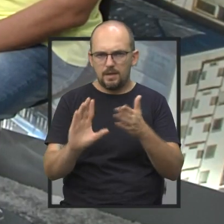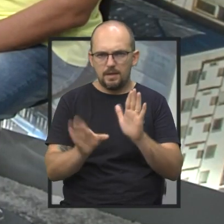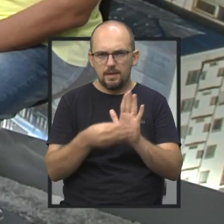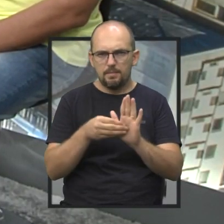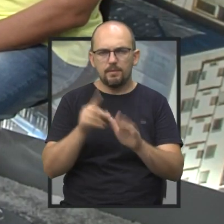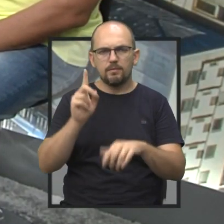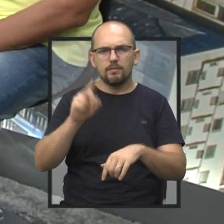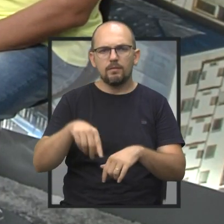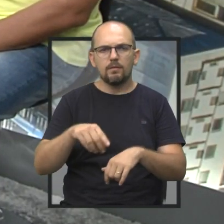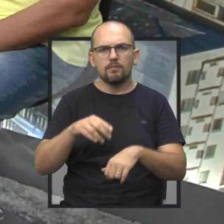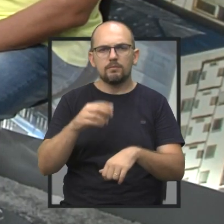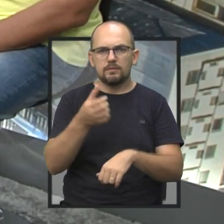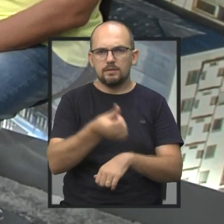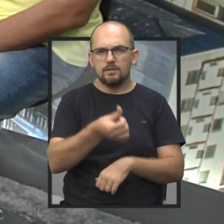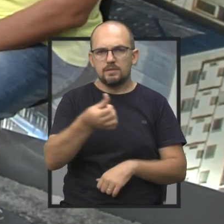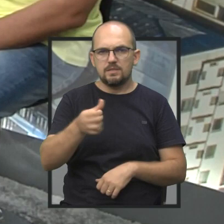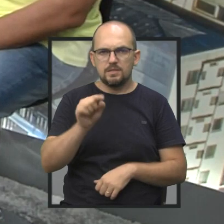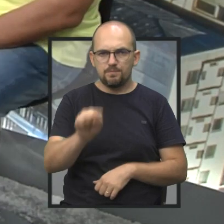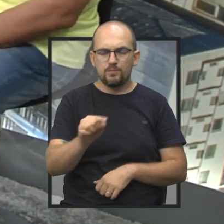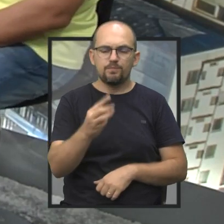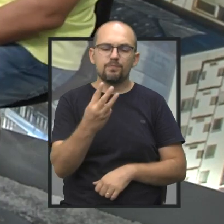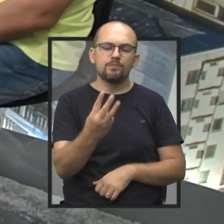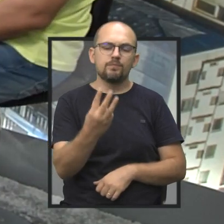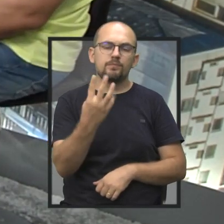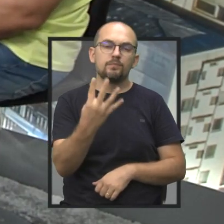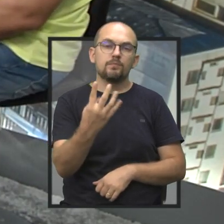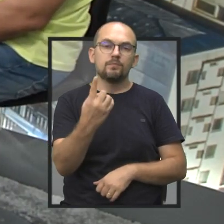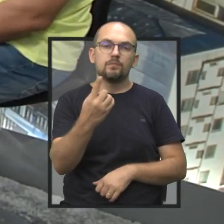vereador, é também de